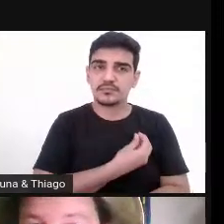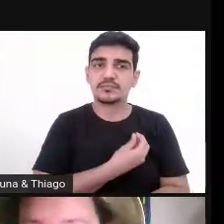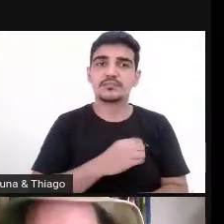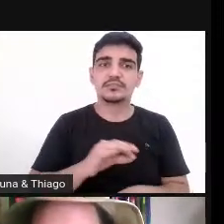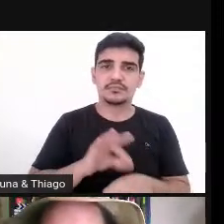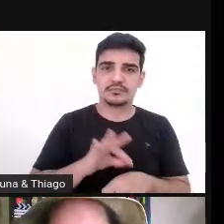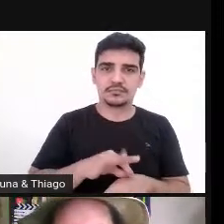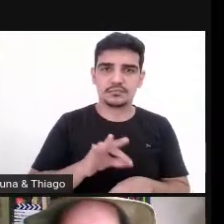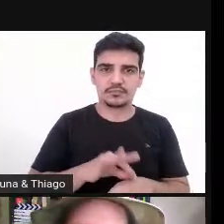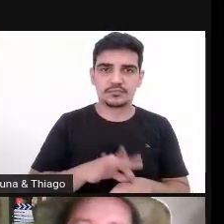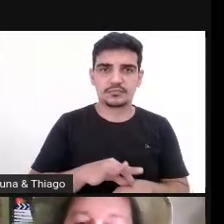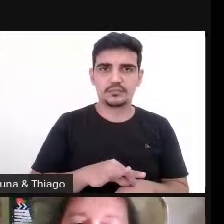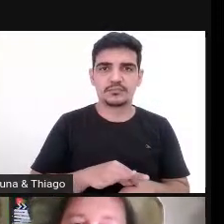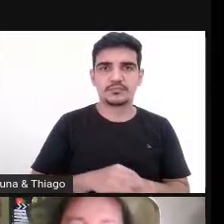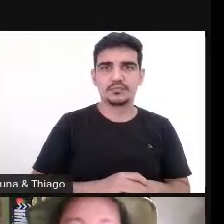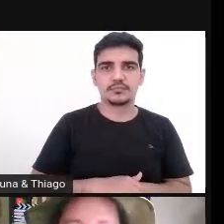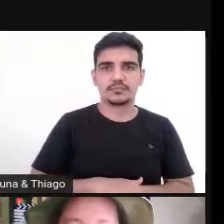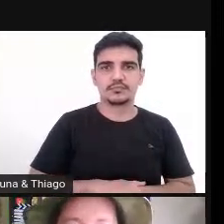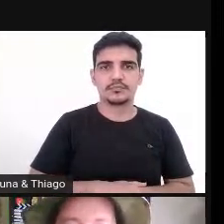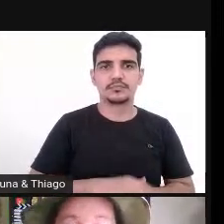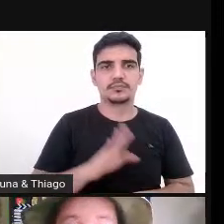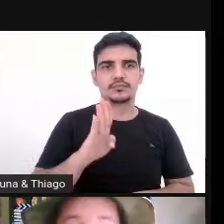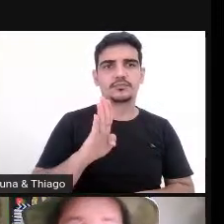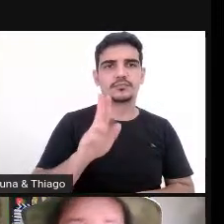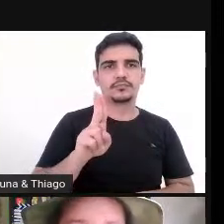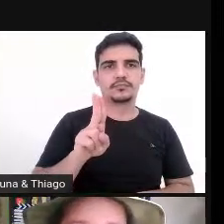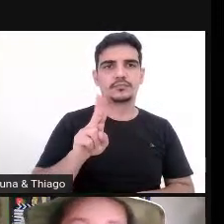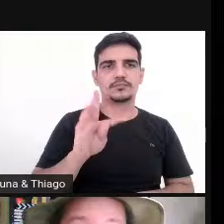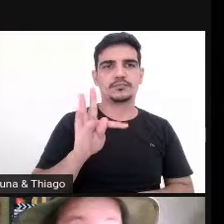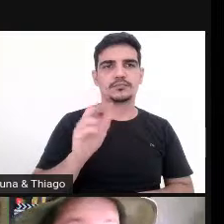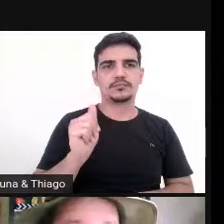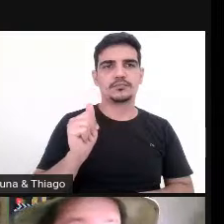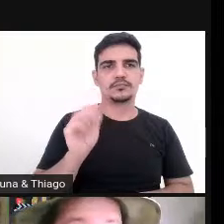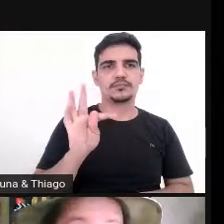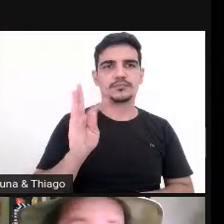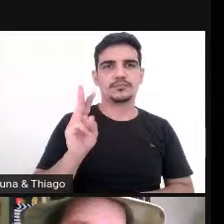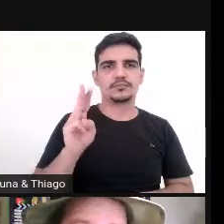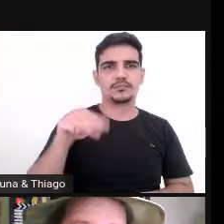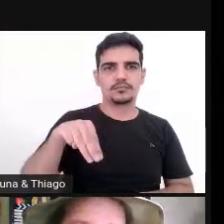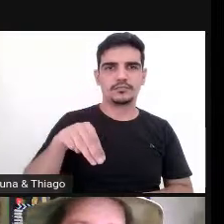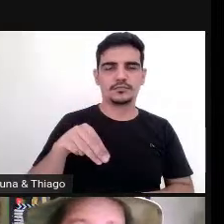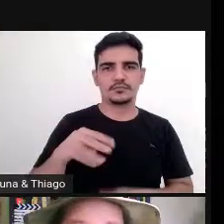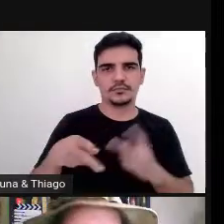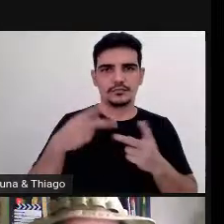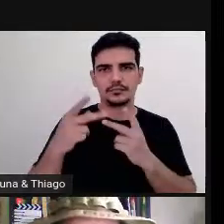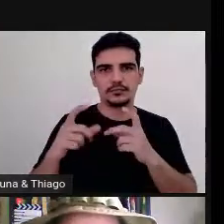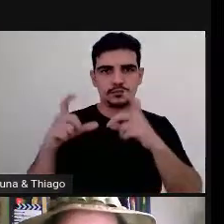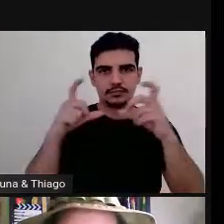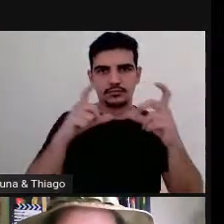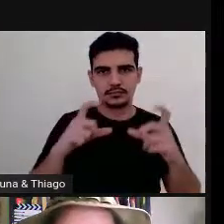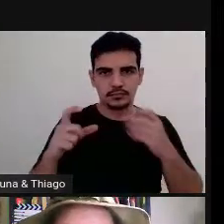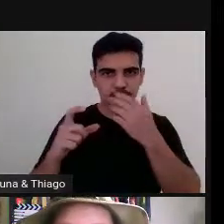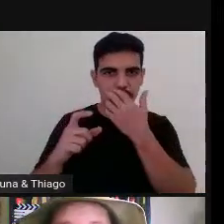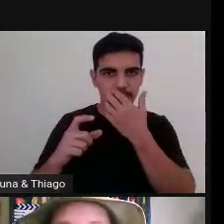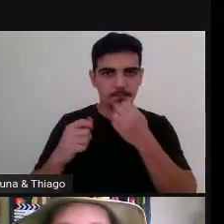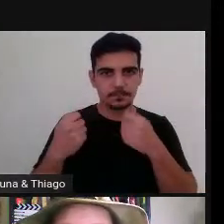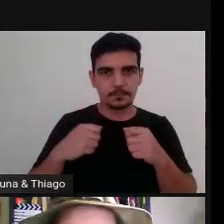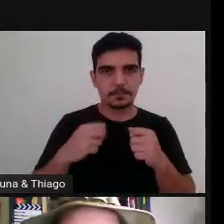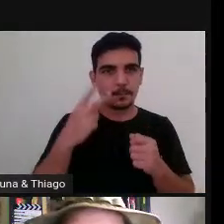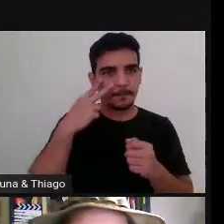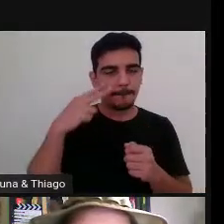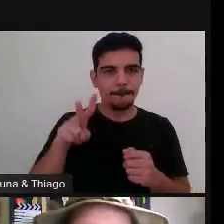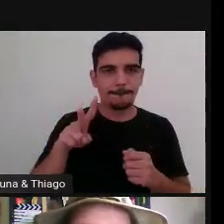Instituto Butantan, uma foto didática, publicada em livro. Eu não coloquei a tarja, né, nos olhos, porque a gente precisa ver os olhos, que eles